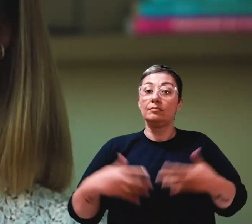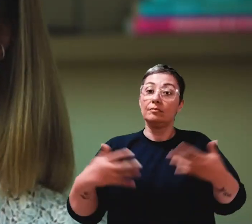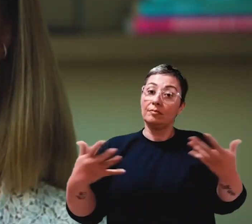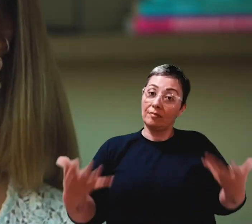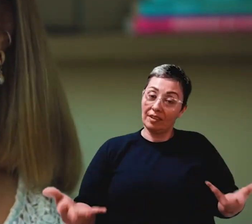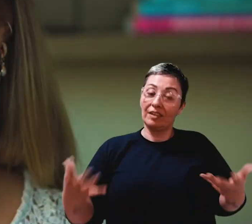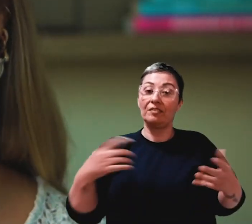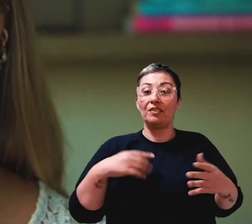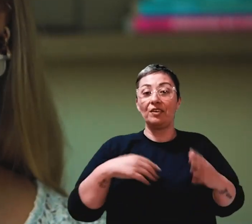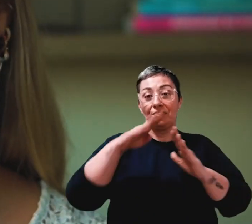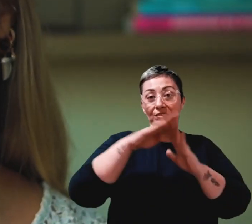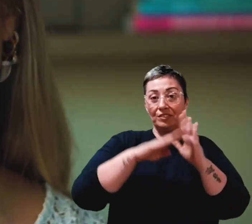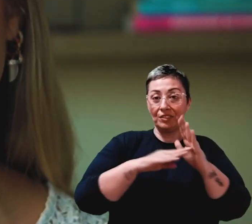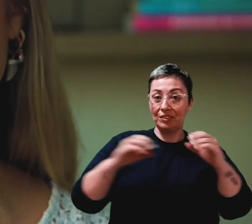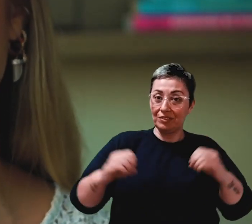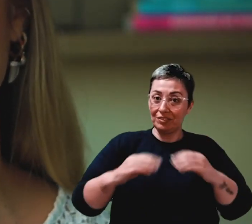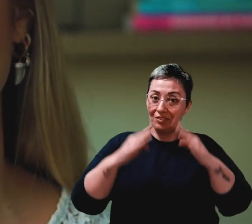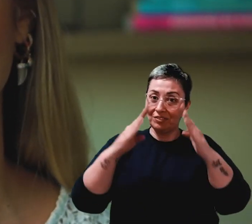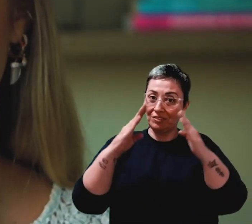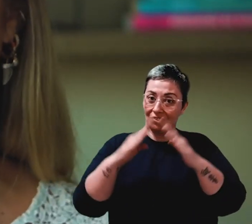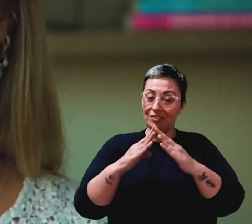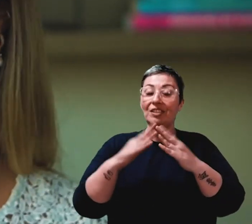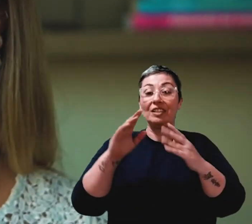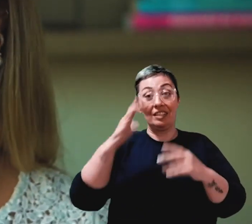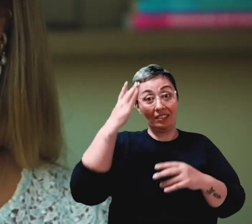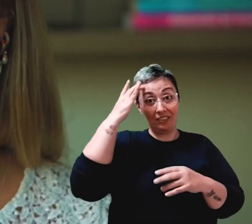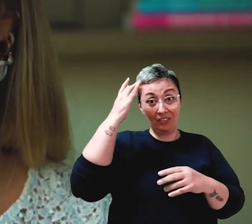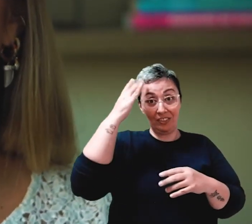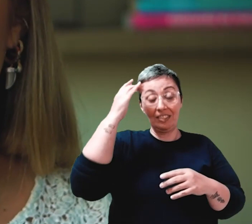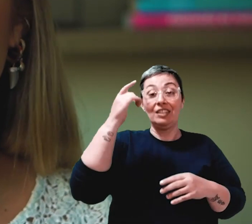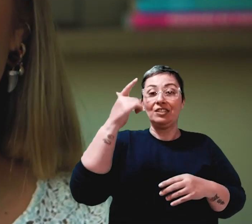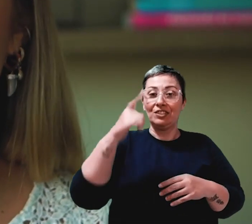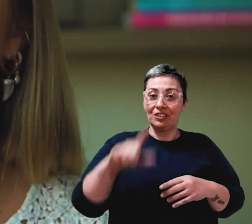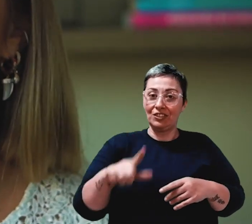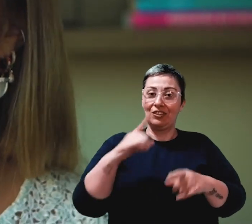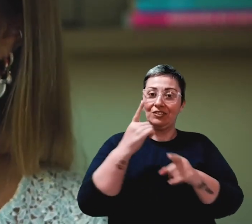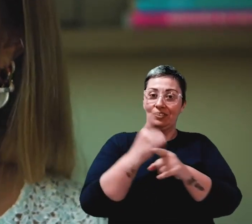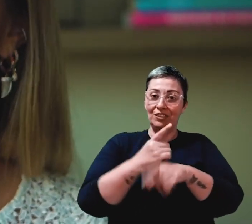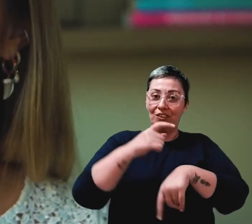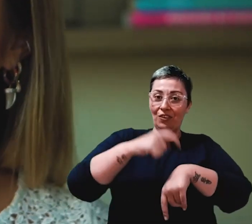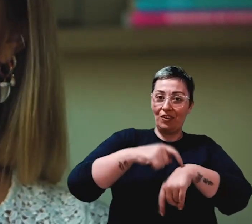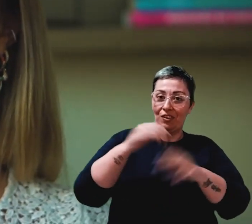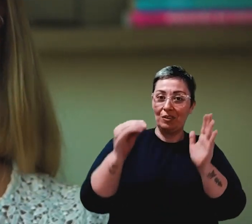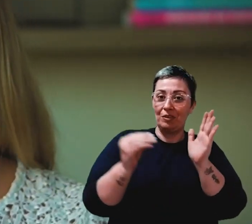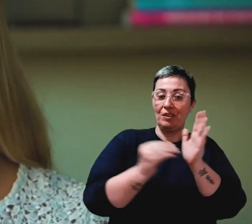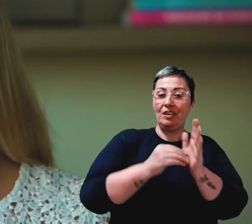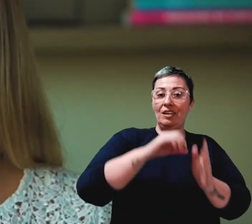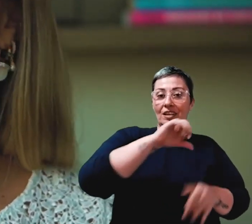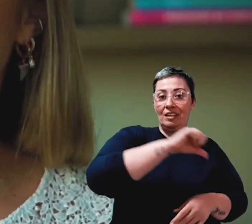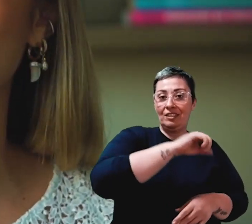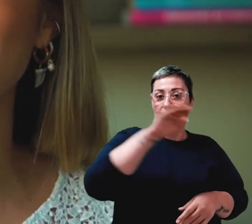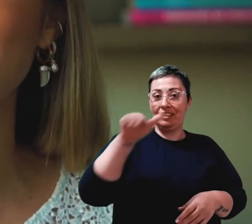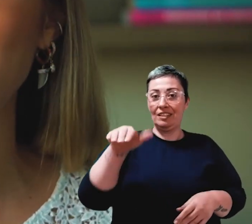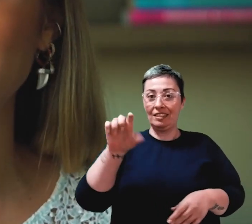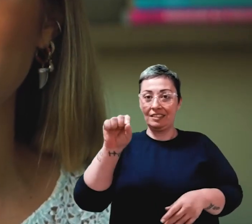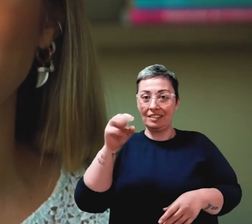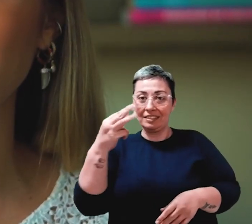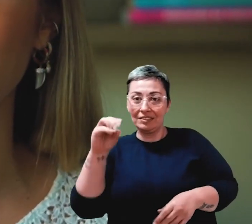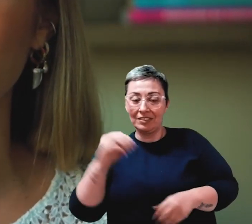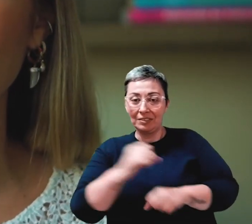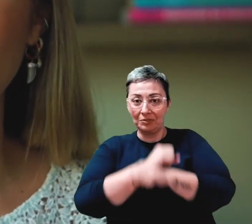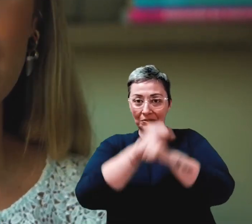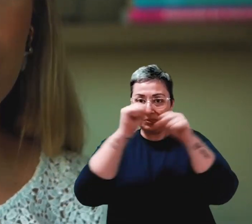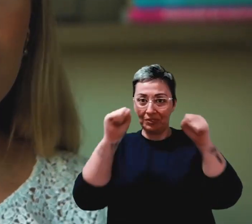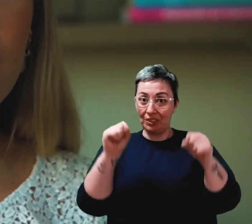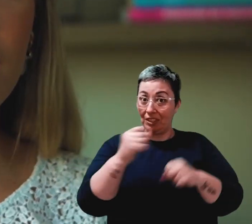E esse foi mais um Saberes em Casa. Amanhã a gente tem um horário marcado, das 9 às 10h30 da